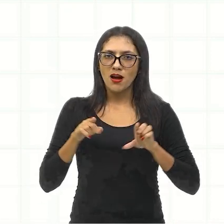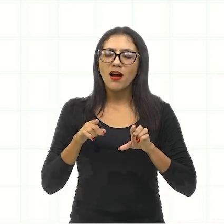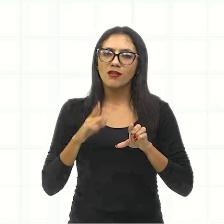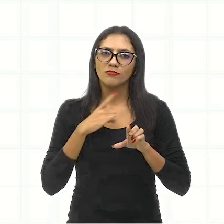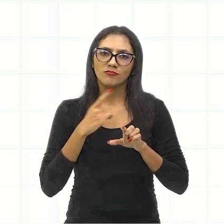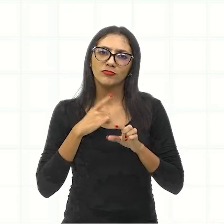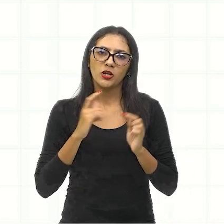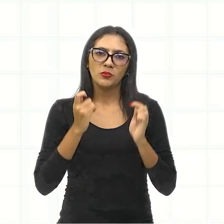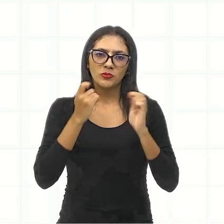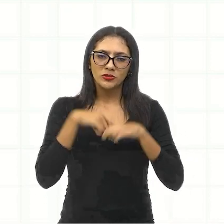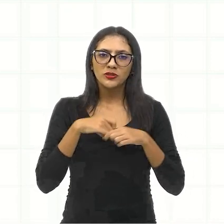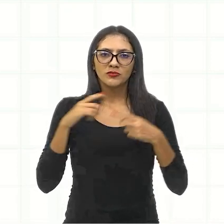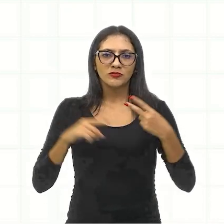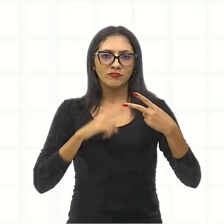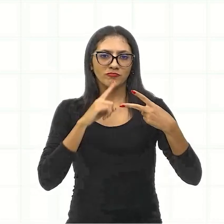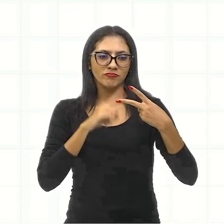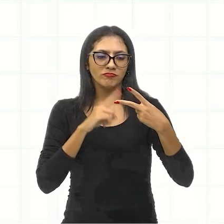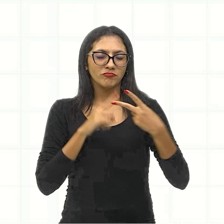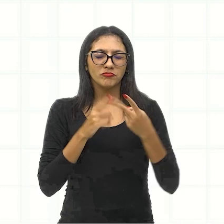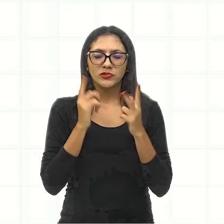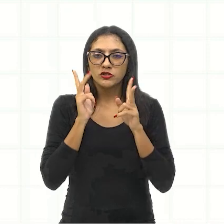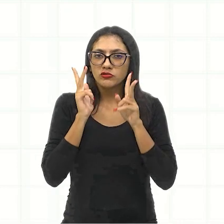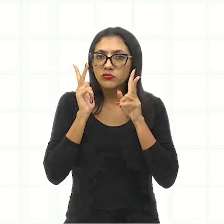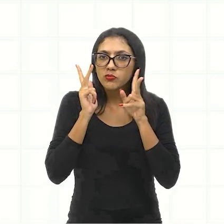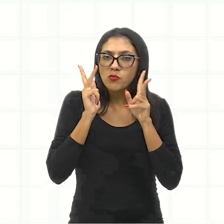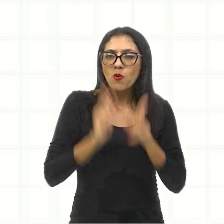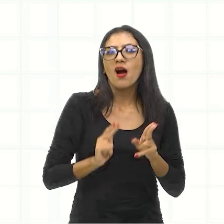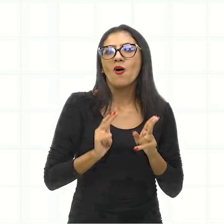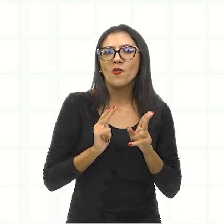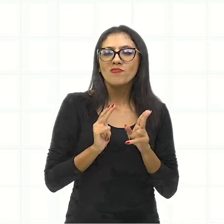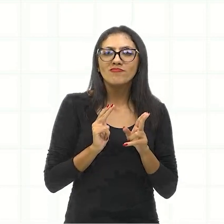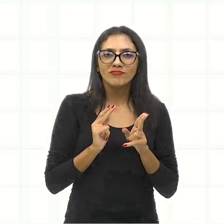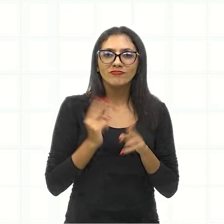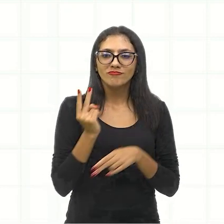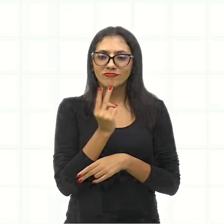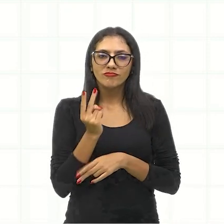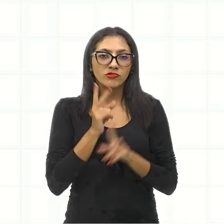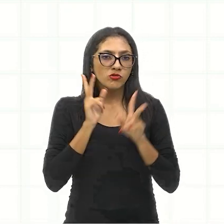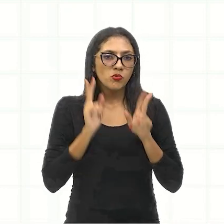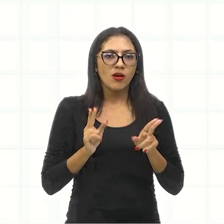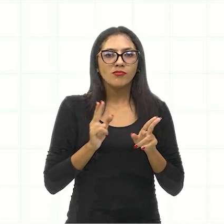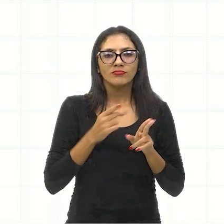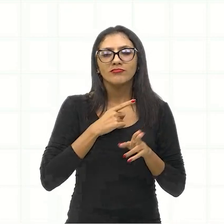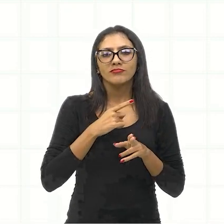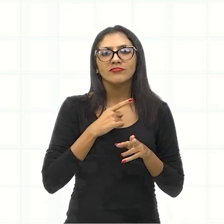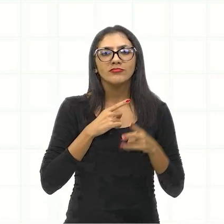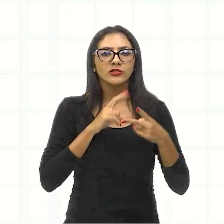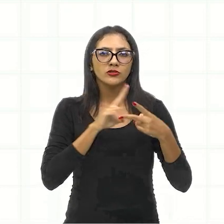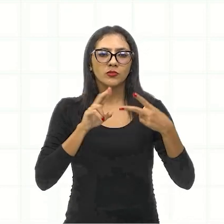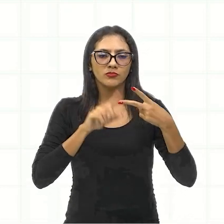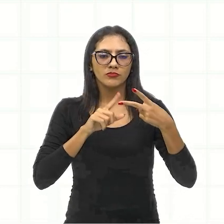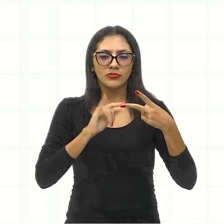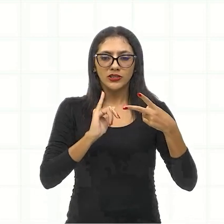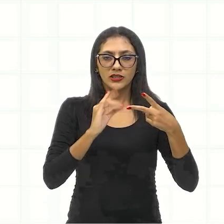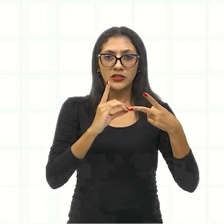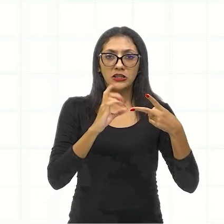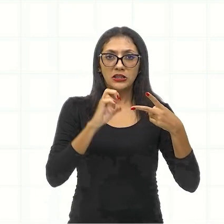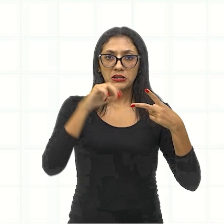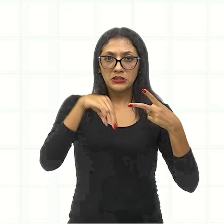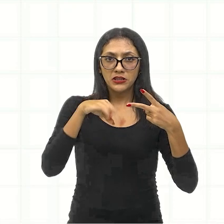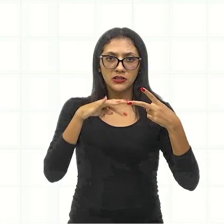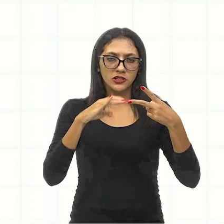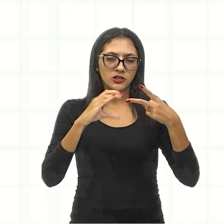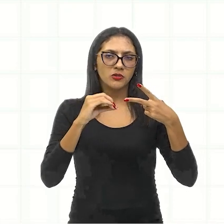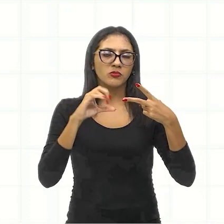dos gêmeos serem muito parecidos, né? São iguais, é o que nós chamamos, então, dos gêmeos idênticos.